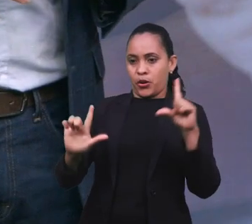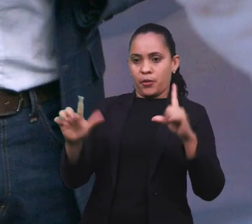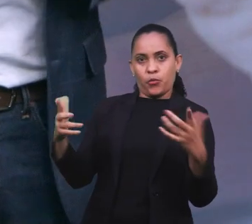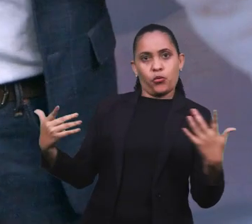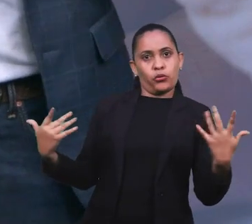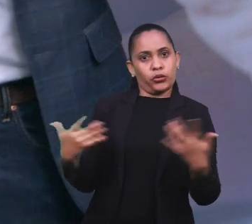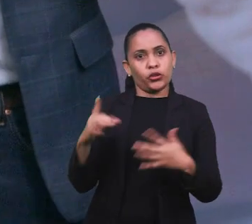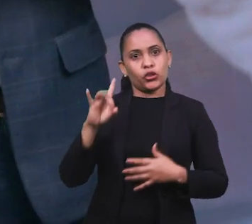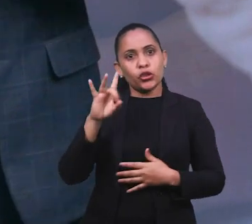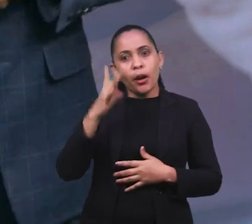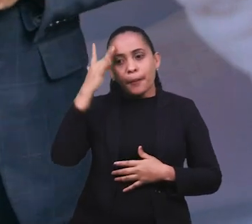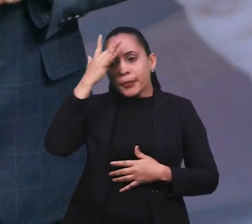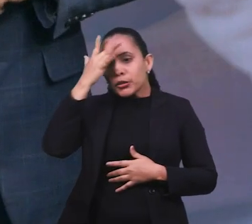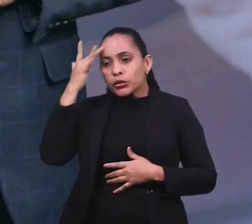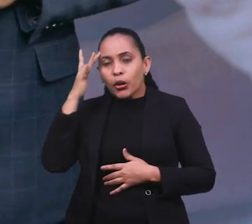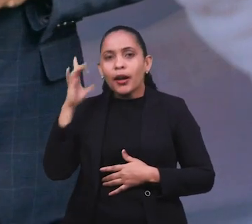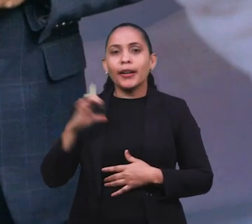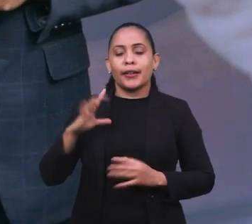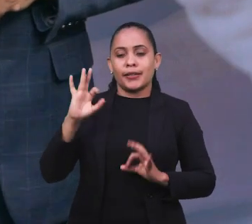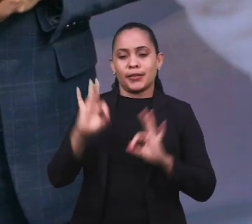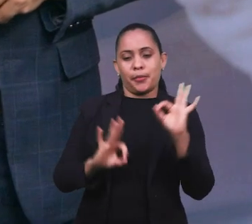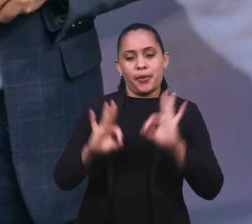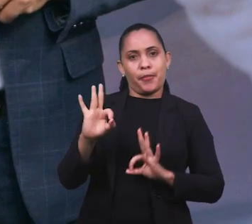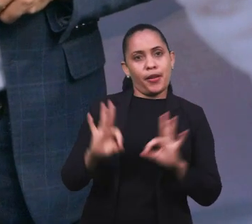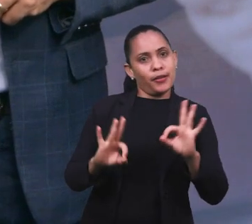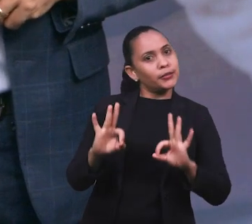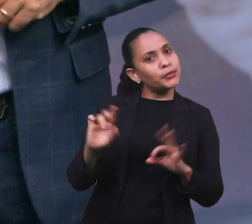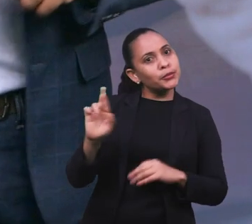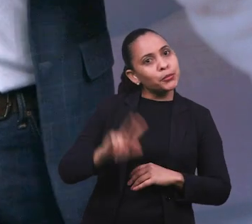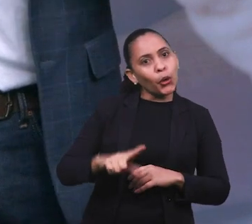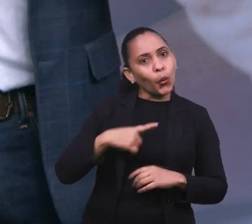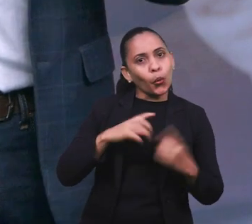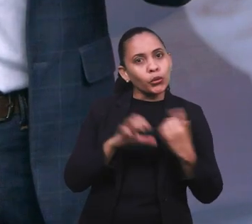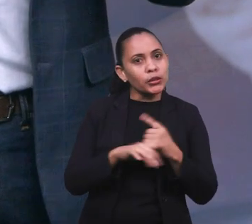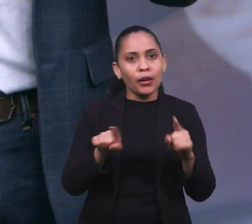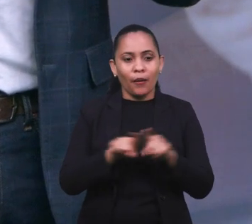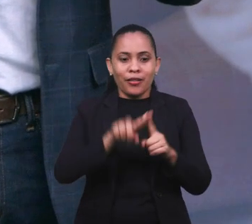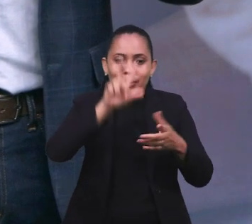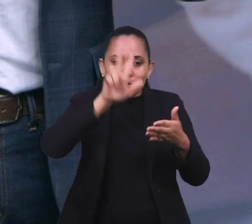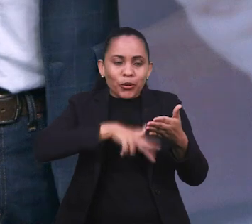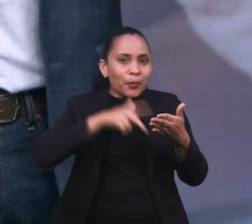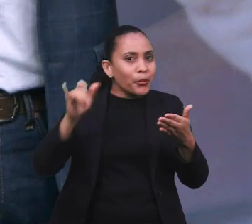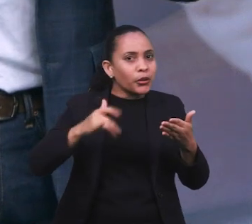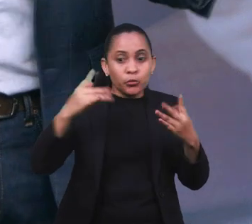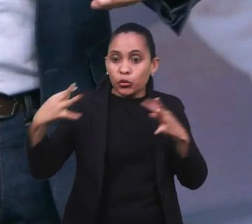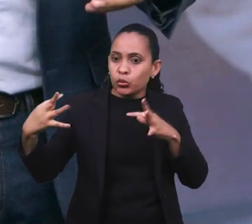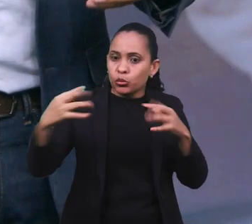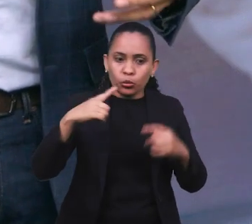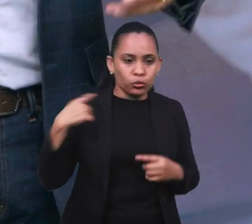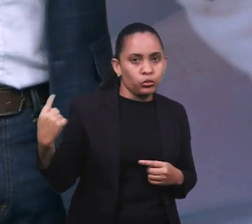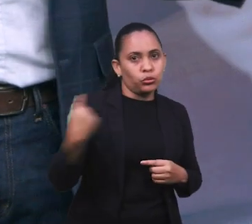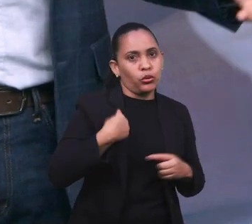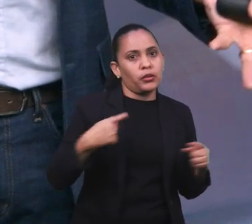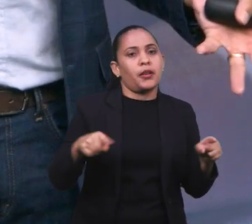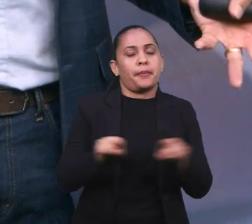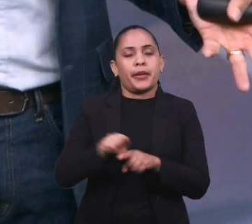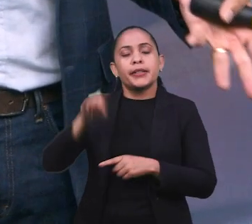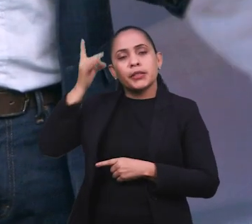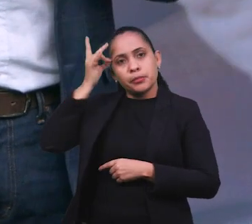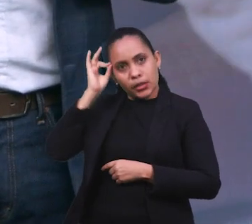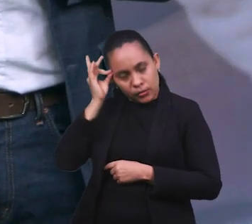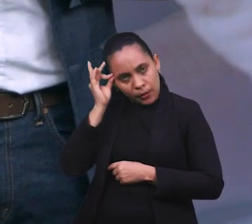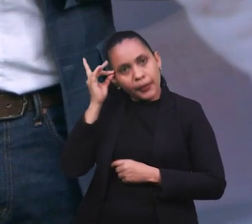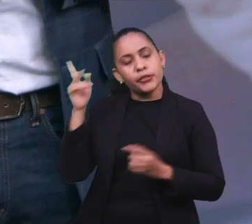programa aqui não vai servir apenas para quem está se preparando para concursos públicos. A leitura é algo importante para todos nós, até